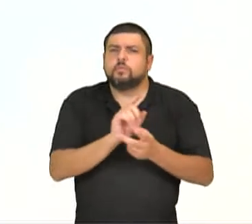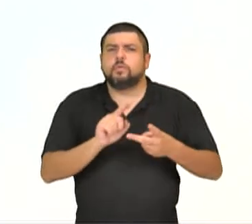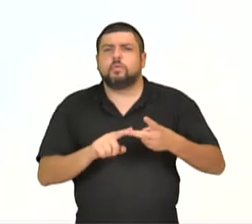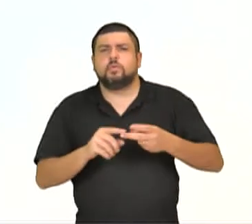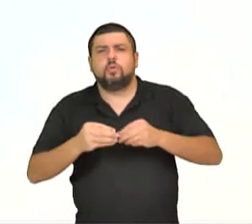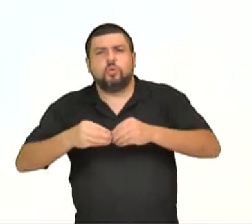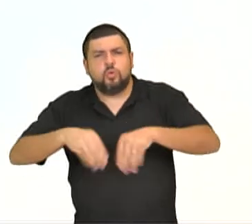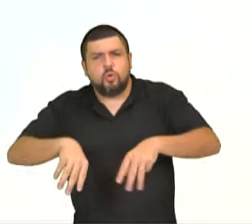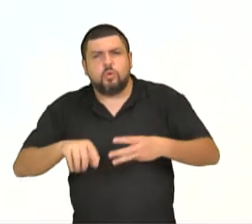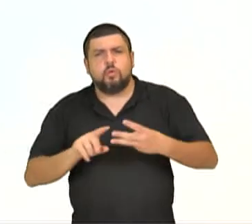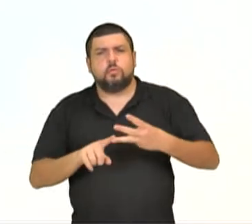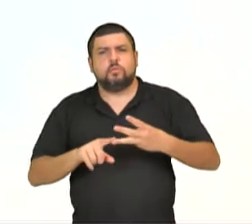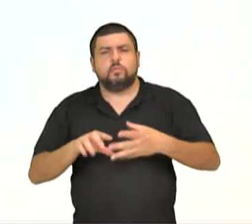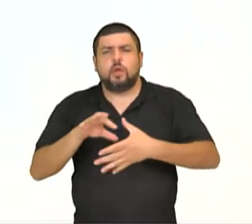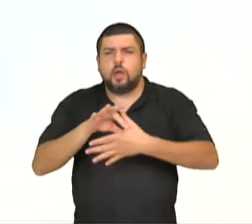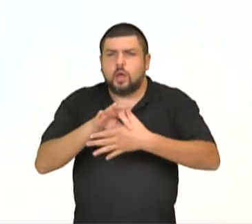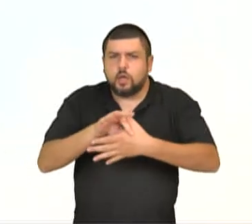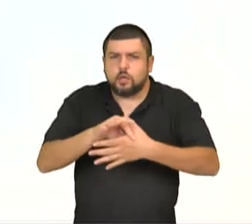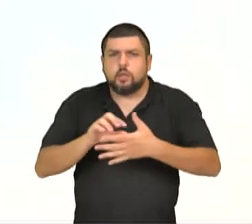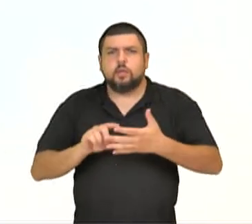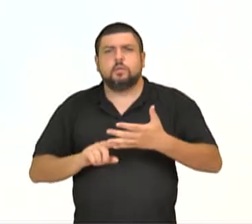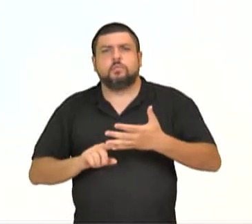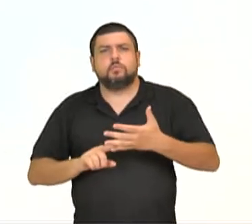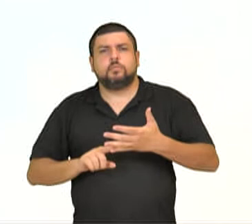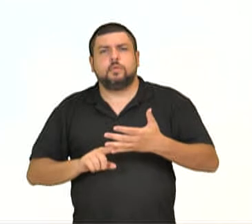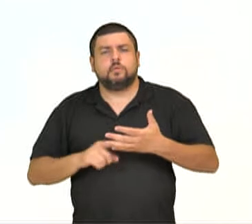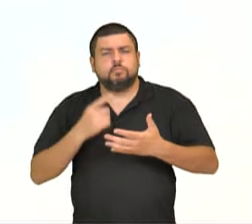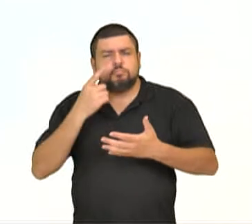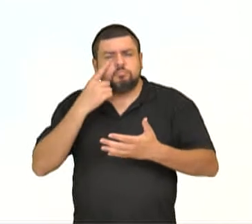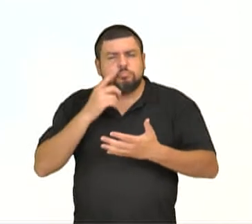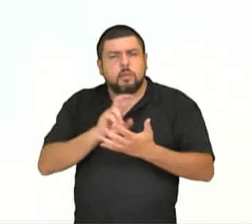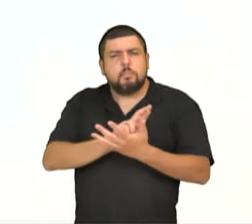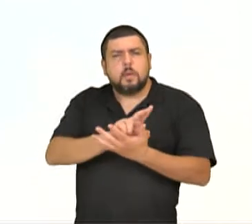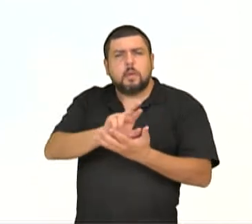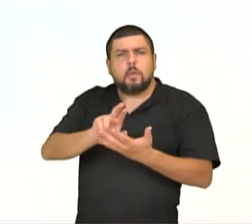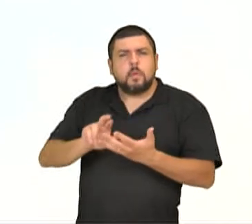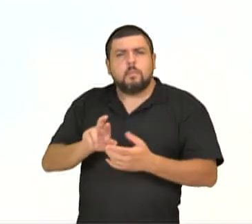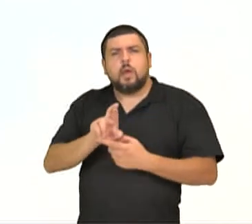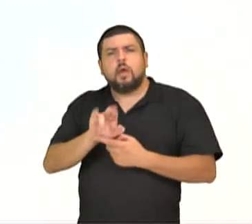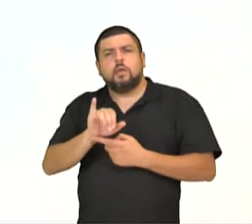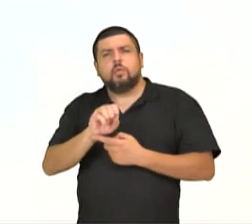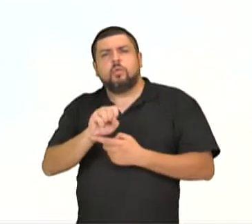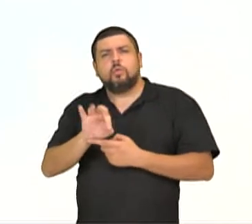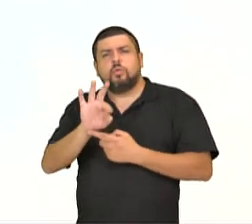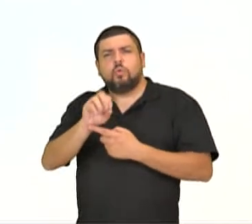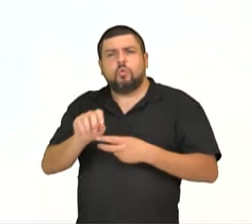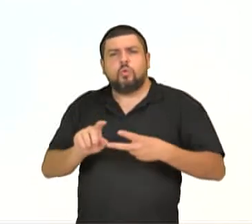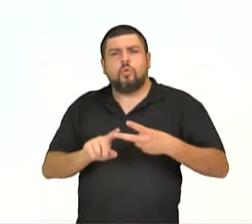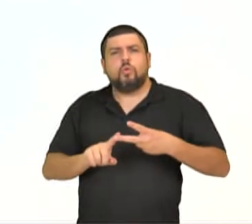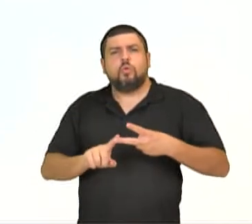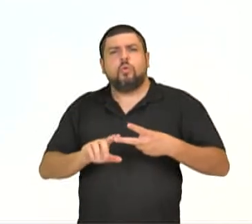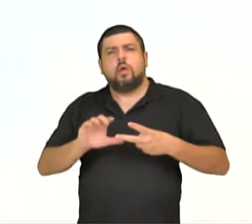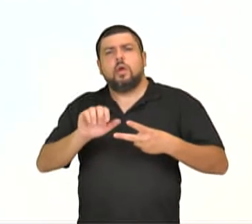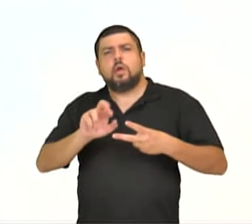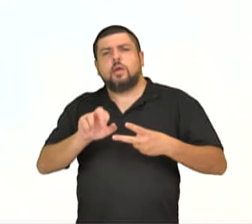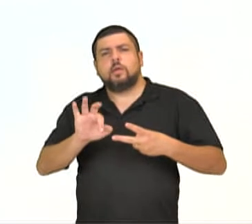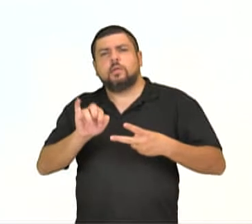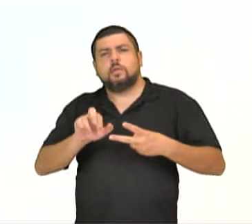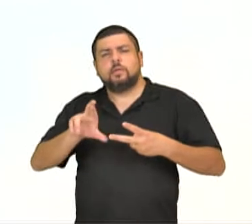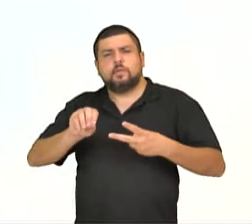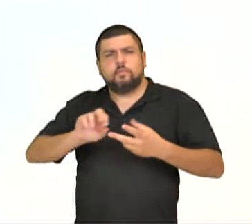carnes, bem como em receitas como risoto, arroz à grega, arroz de cuchá, arroz carreteiro, galinhada e Maria Isabel,